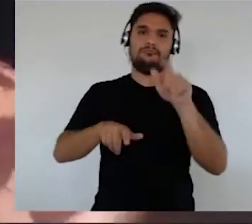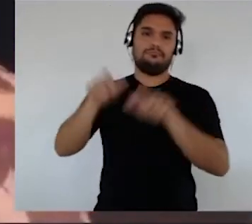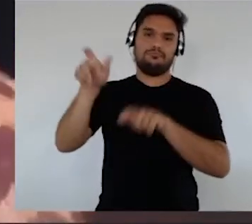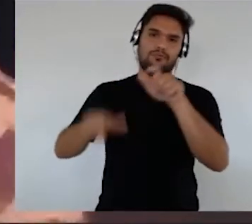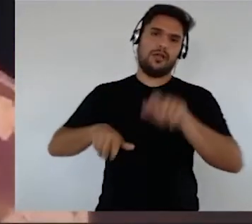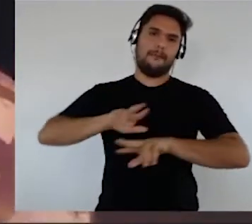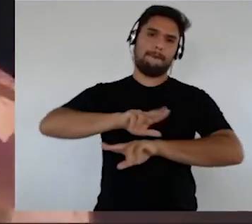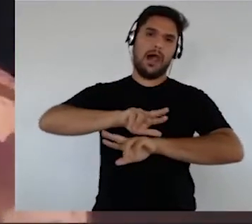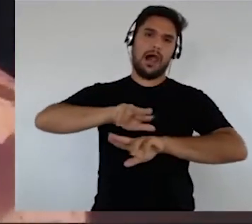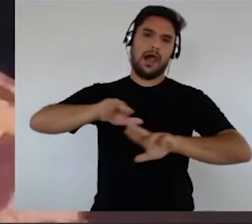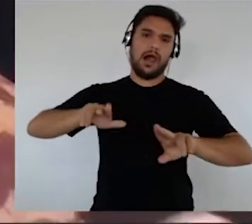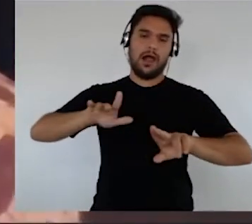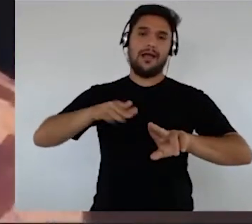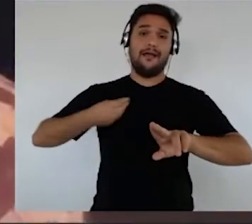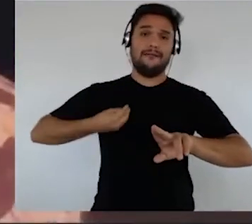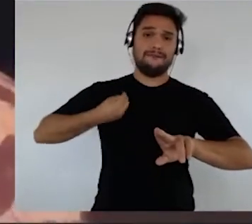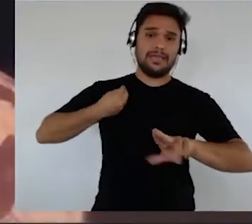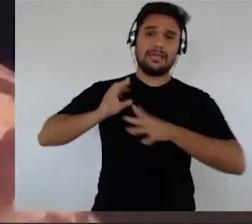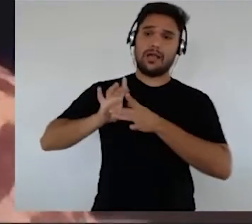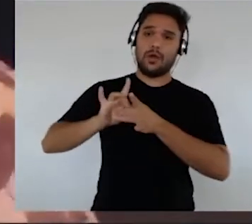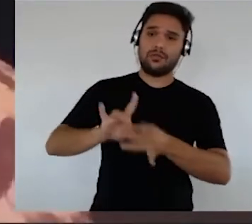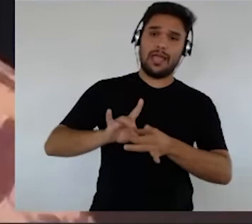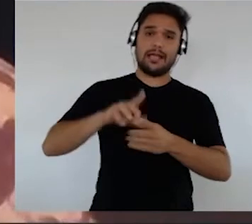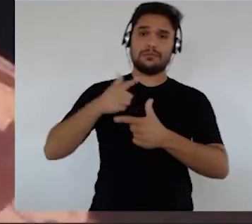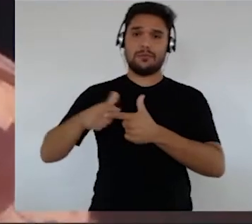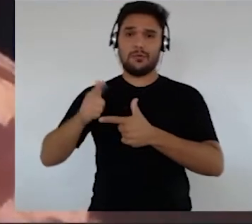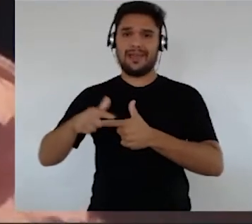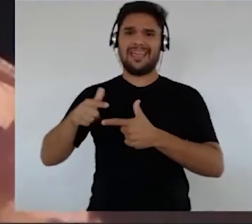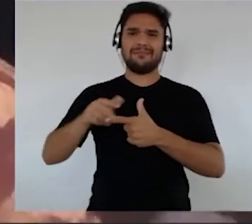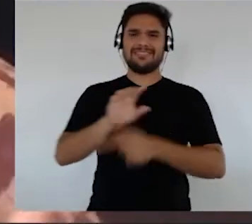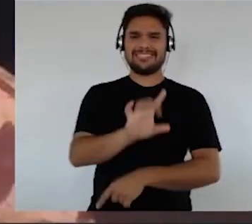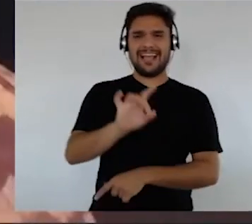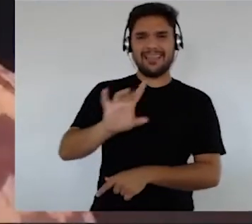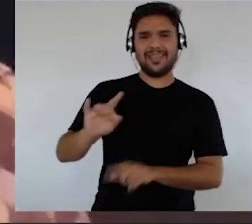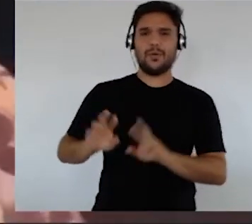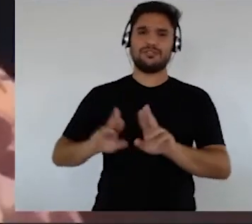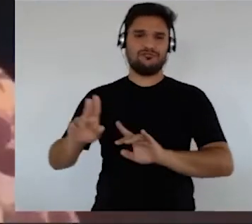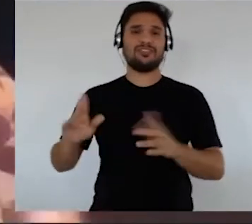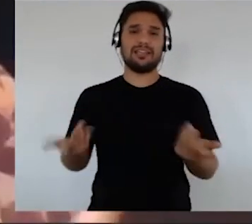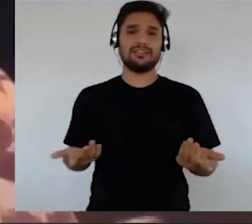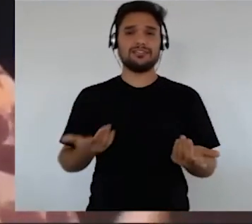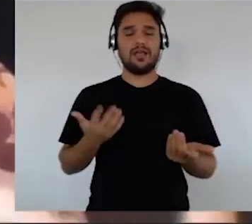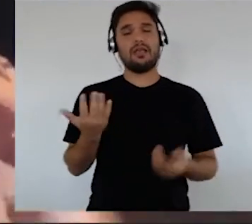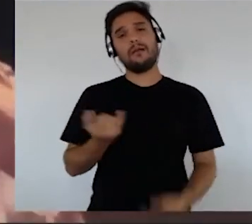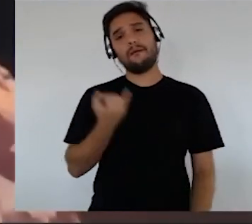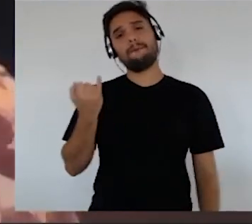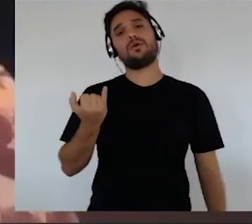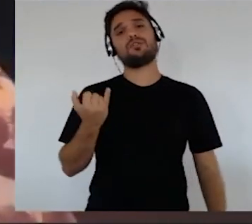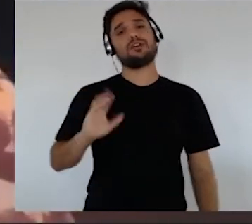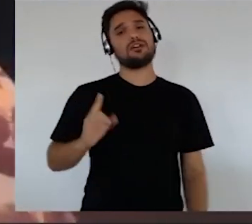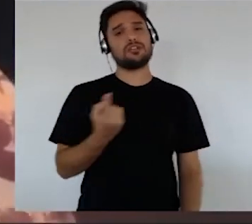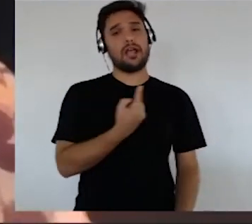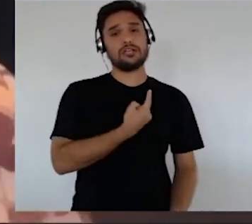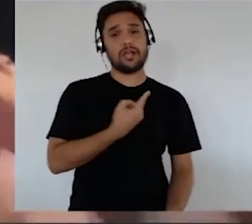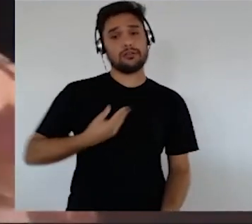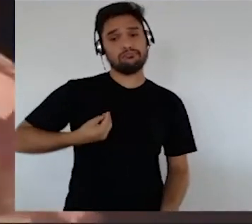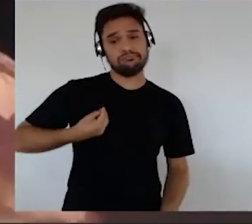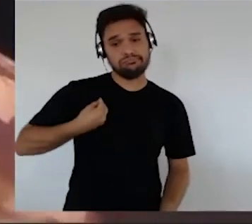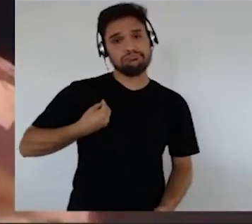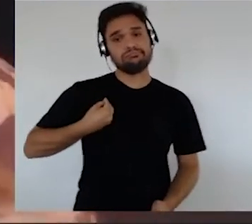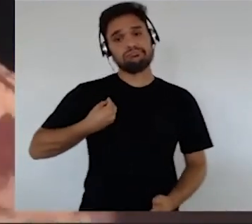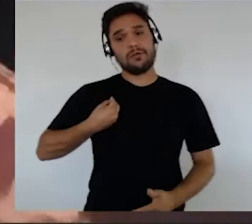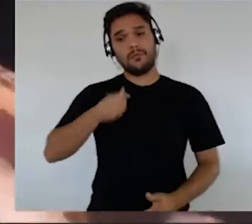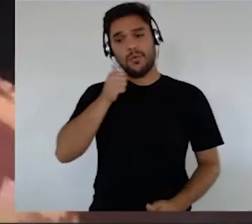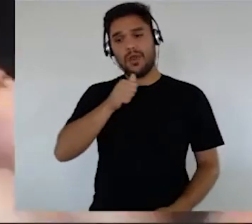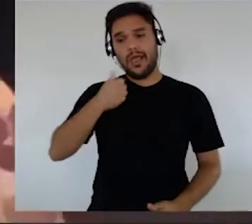tão diversas, com realidades e desafios tão próprios. É aquilo, né? É importante que a gente esteja para falar por a gente,